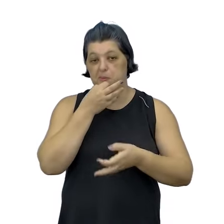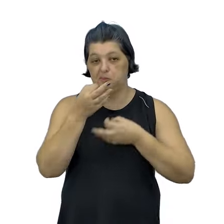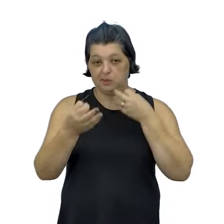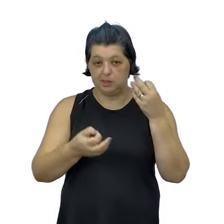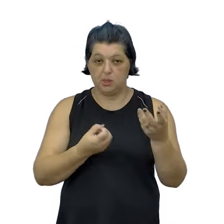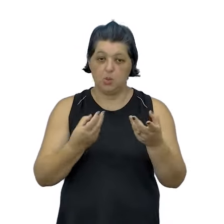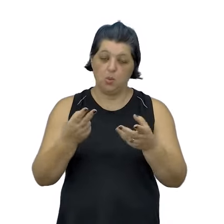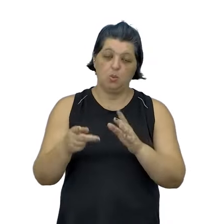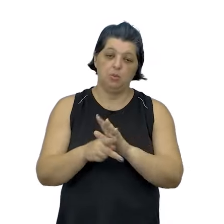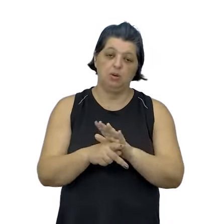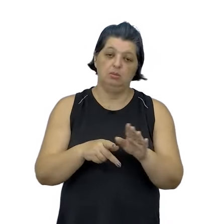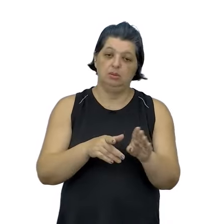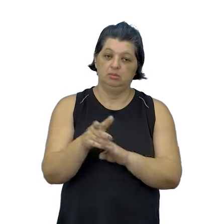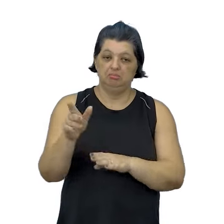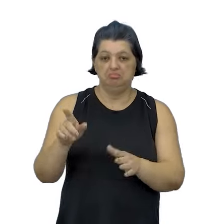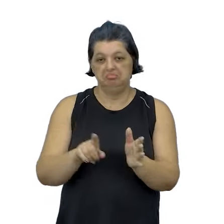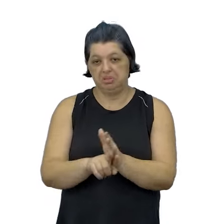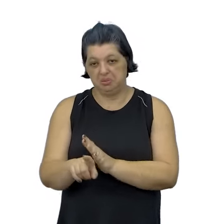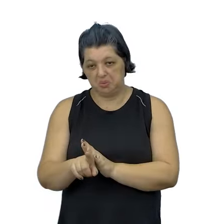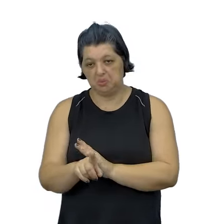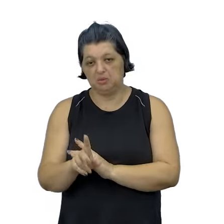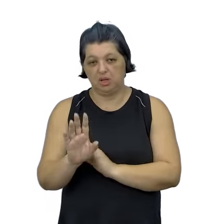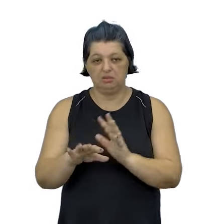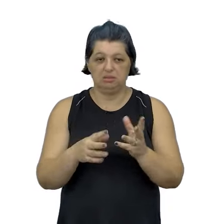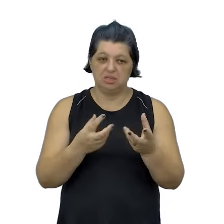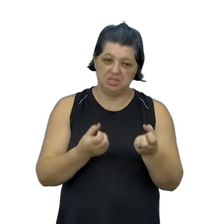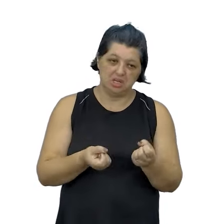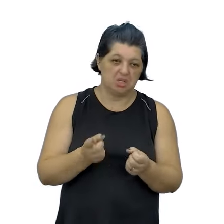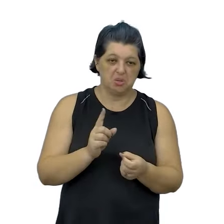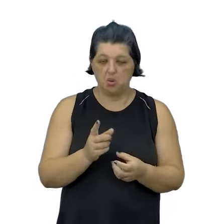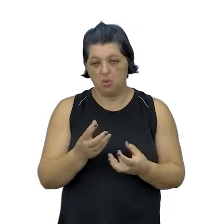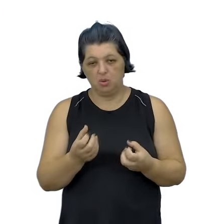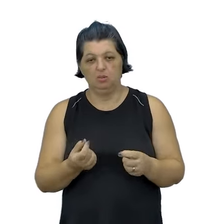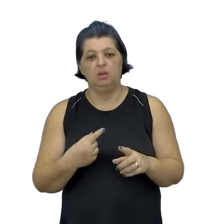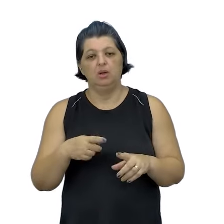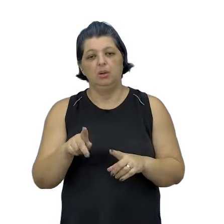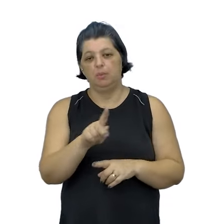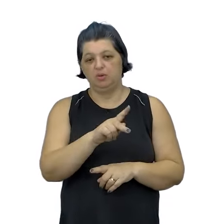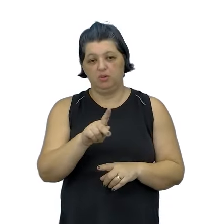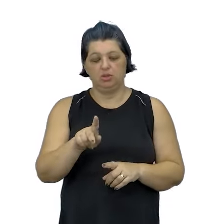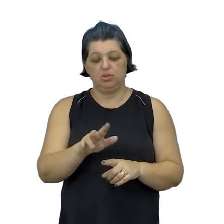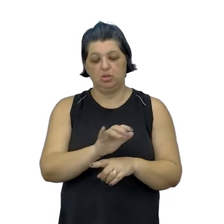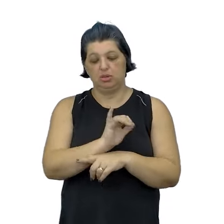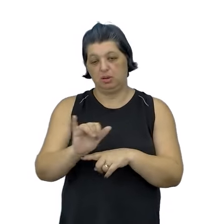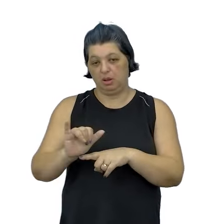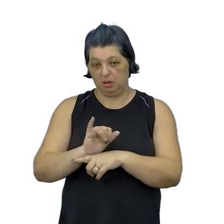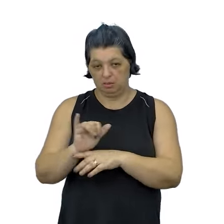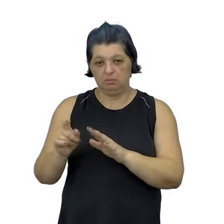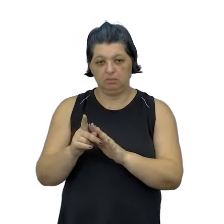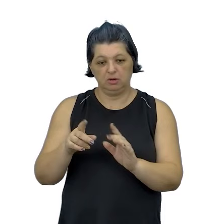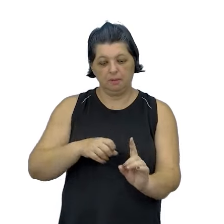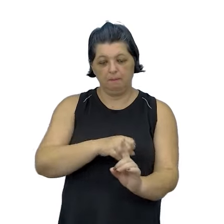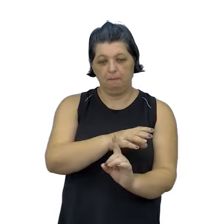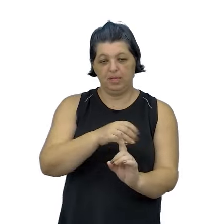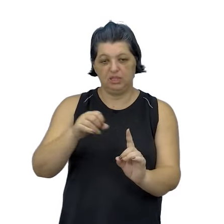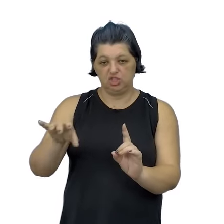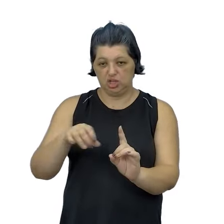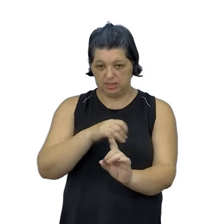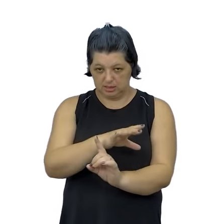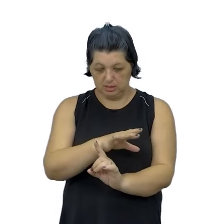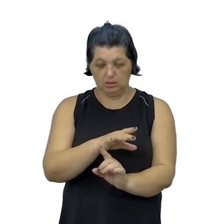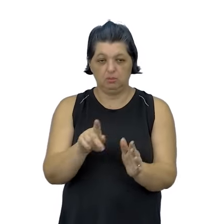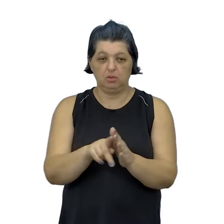ser confirmada ou pode ser rejeitada, né? E o professor ele não elabora estratégia, mas ele faz essa mediação, né?